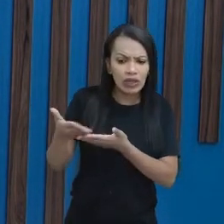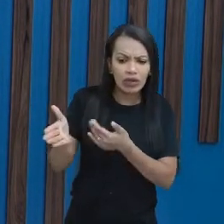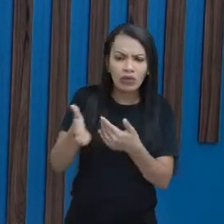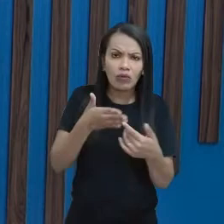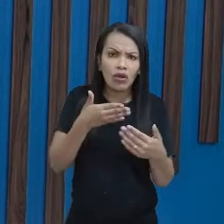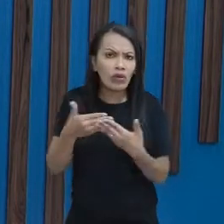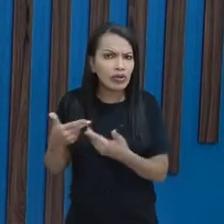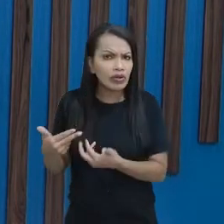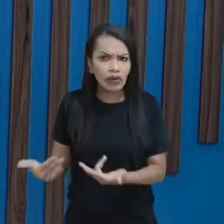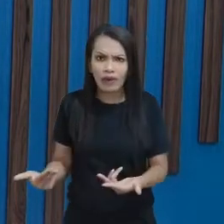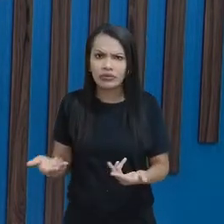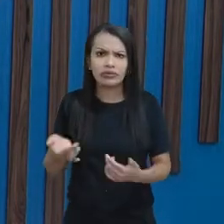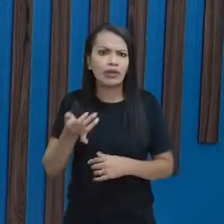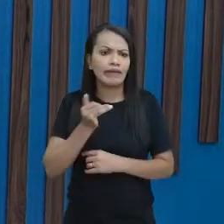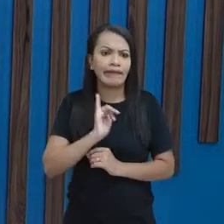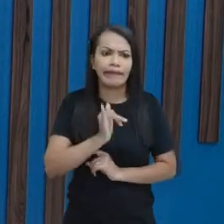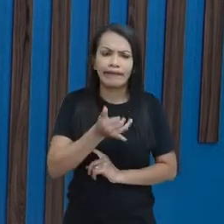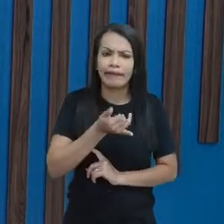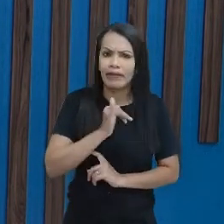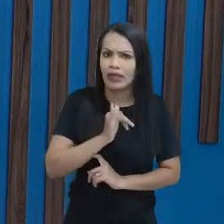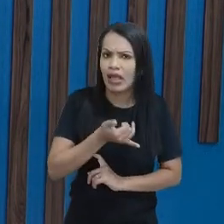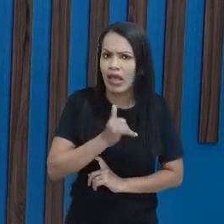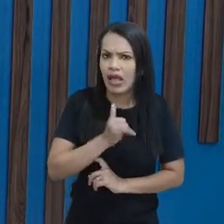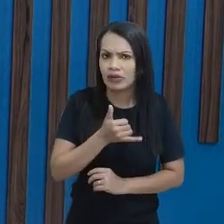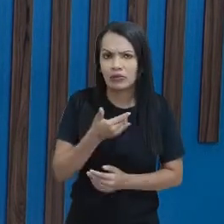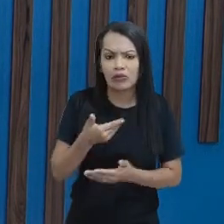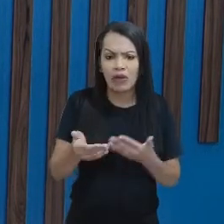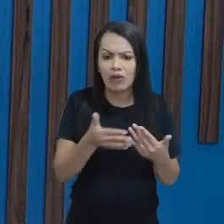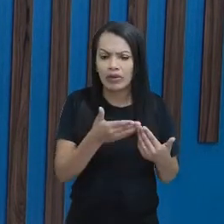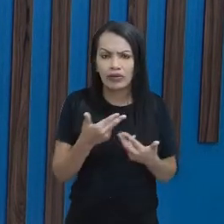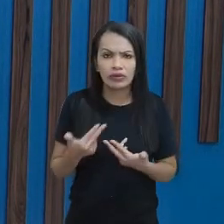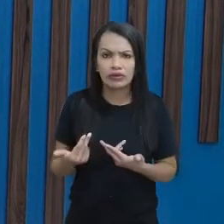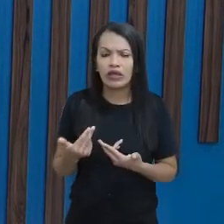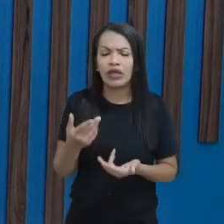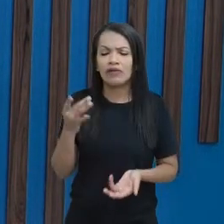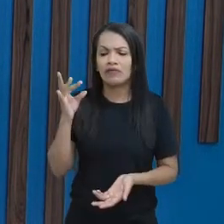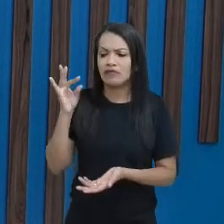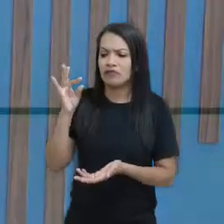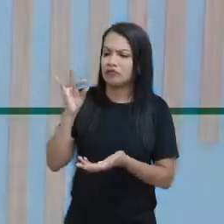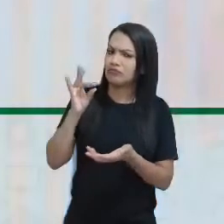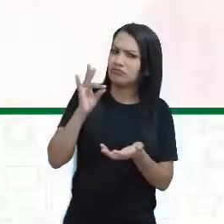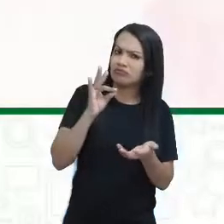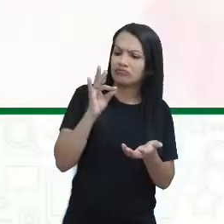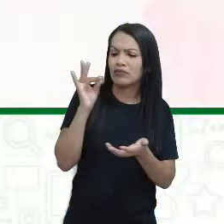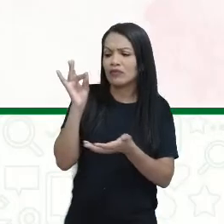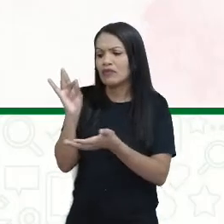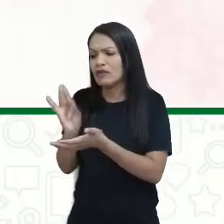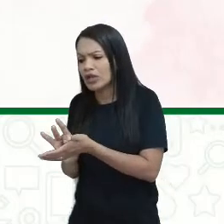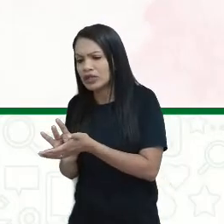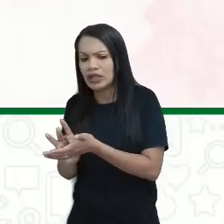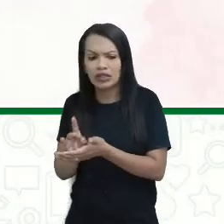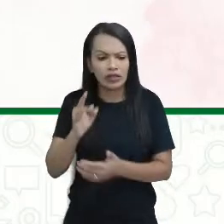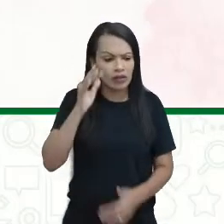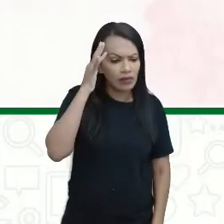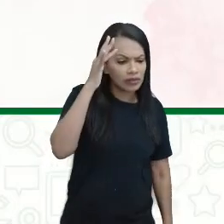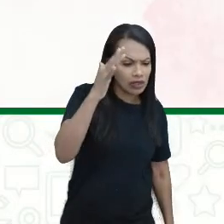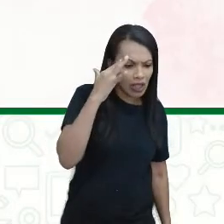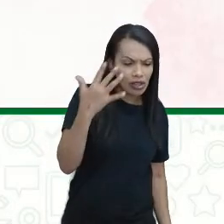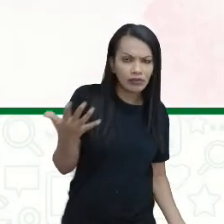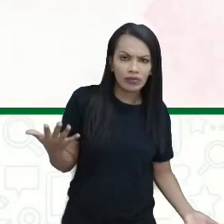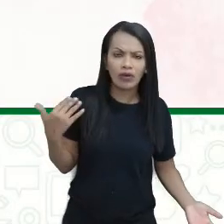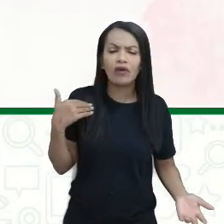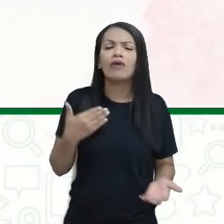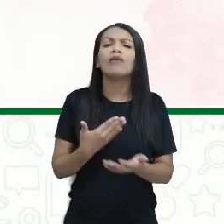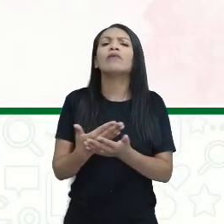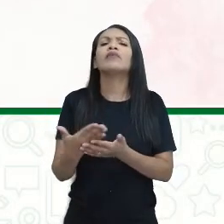qualquer fato, narrando qualquer fato, qualquer situação, real ou imaginária? Ora, a gente tem que começar pela apresentação, não